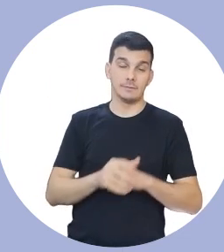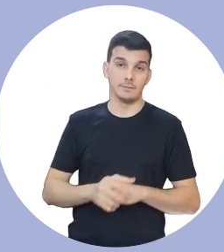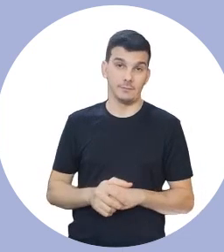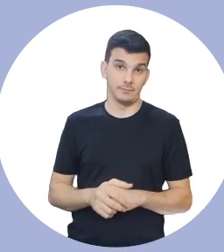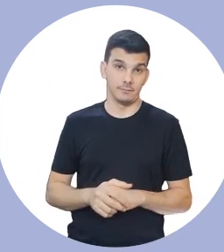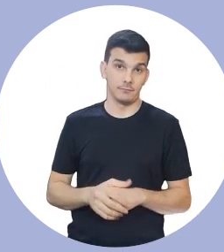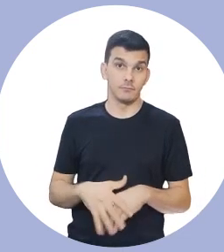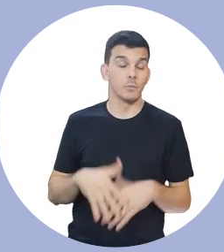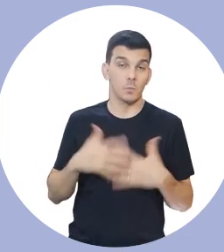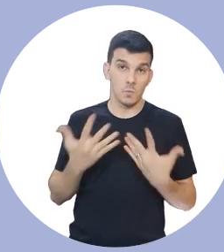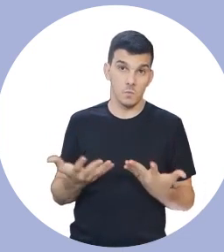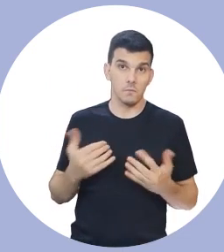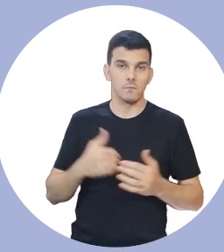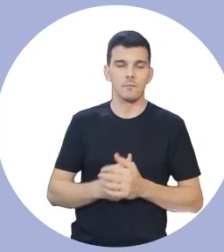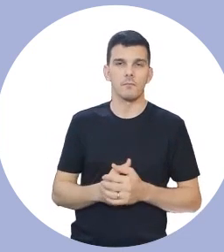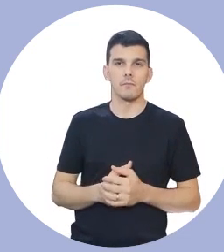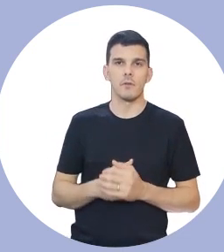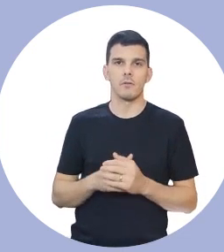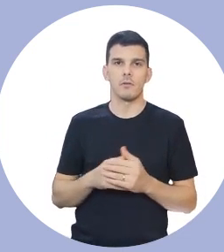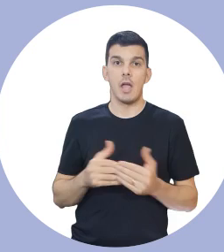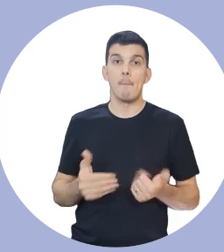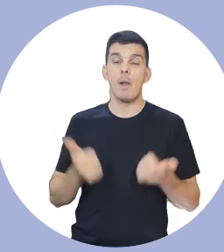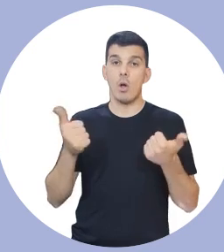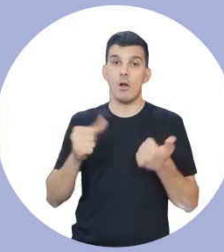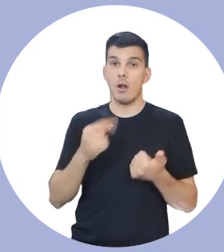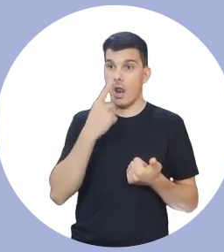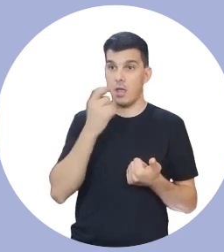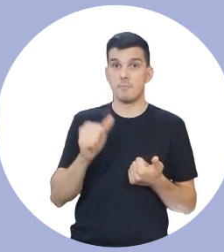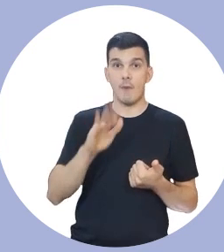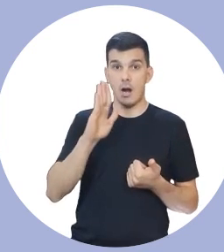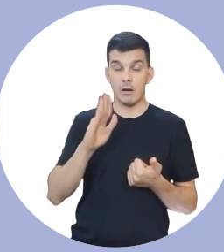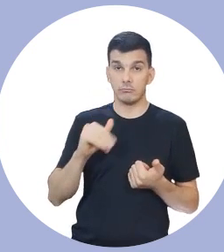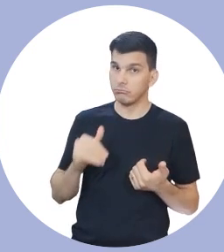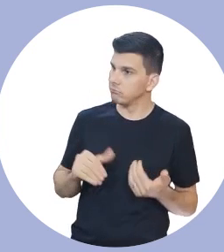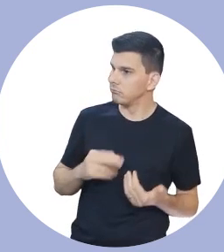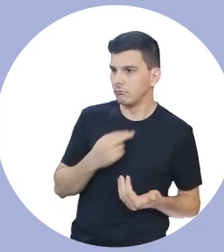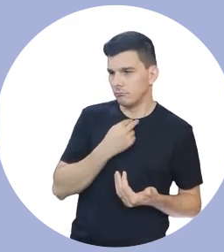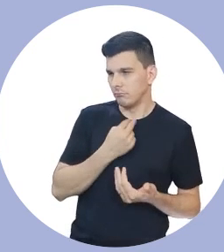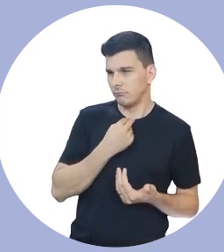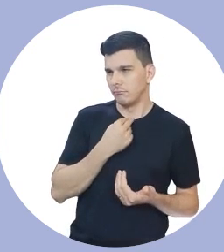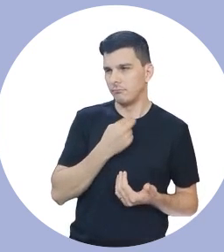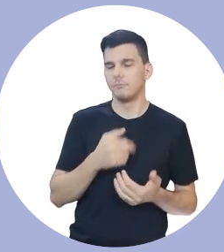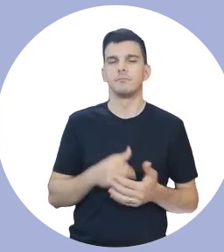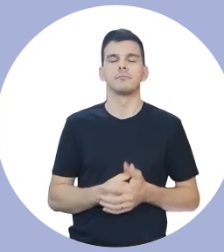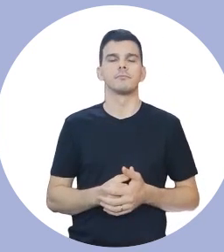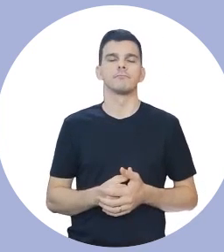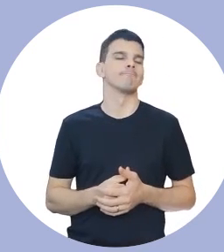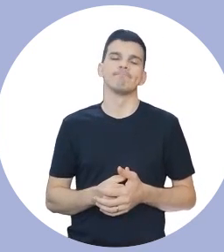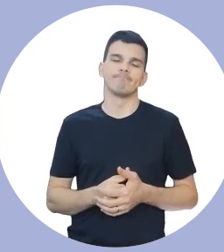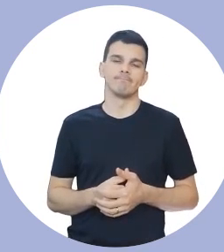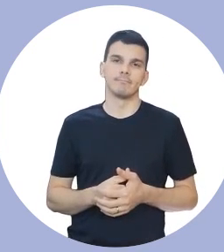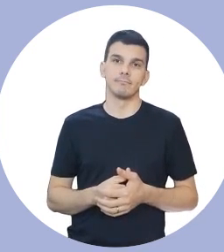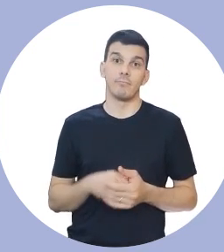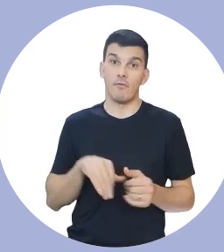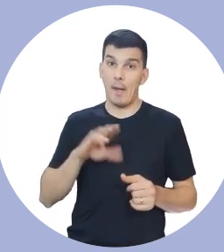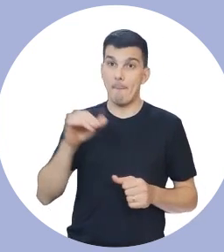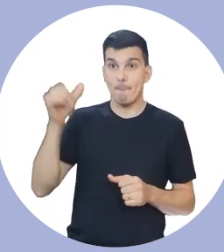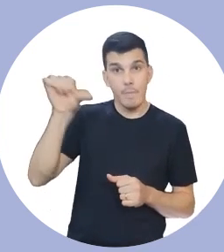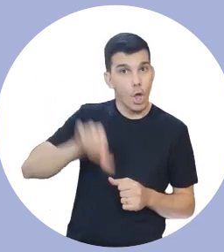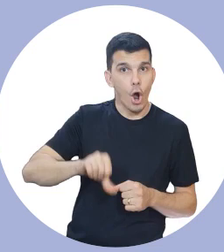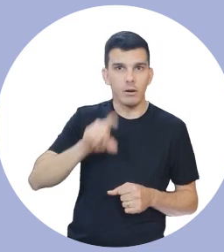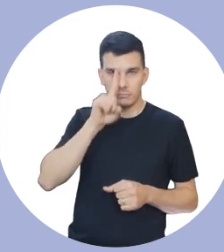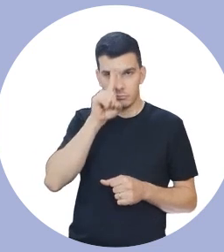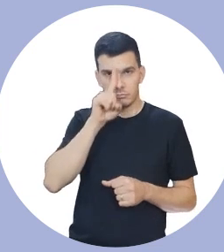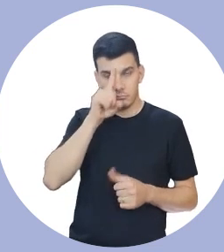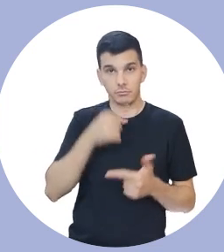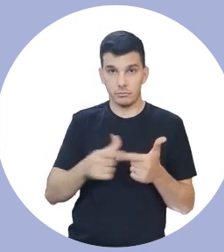gerados por meio da queima. Qual é? Aumentar o volume do lixo incinerado? Não. Você não pode aumentar o volume do lixo incinerado, senão você